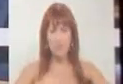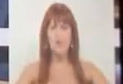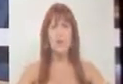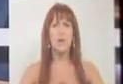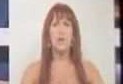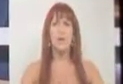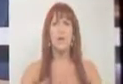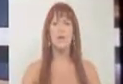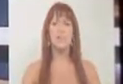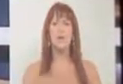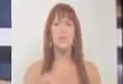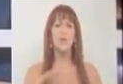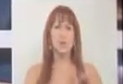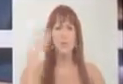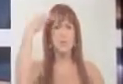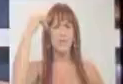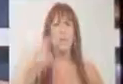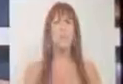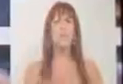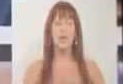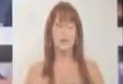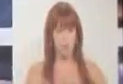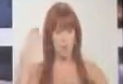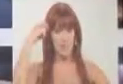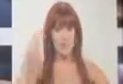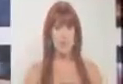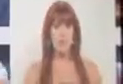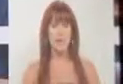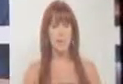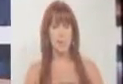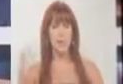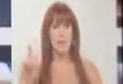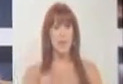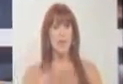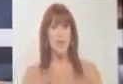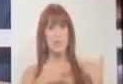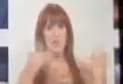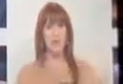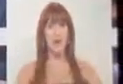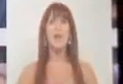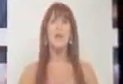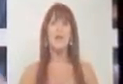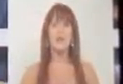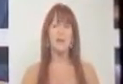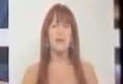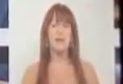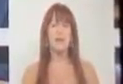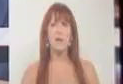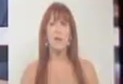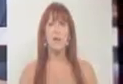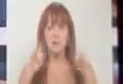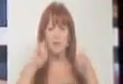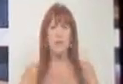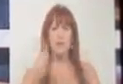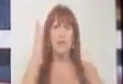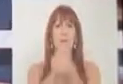comportamento e o posicionamento do Sr. Professor, visto que ele é o Presidente da Unidade Técnica que tem a responsabilidade, de conduzir